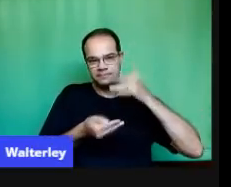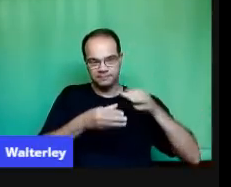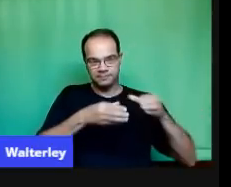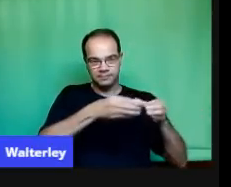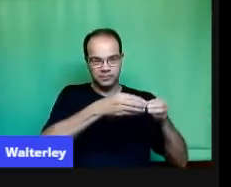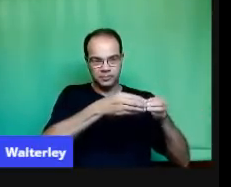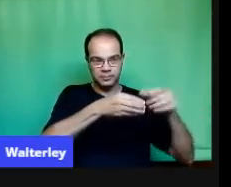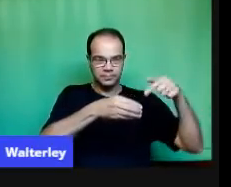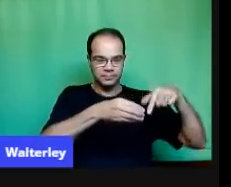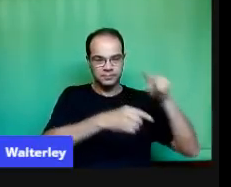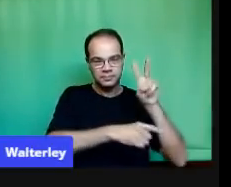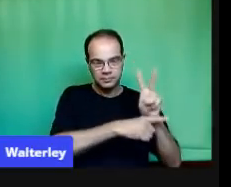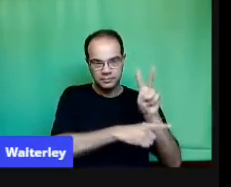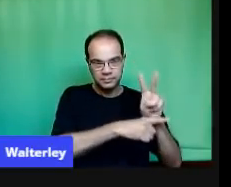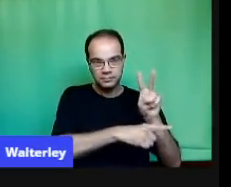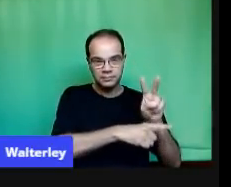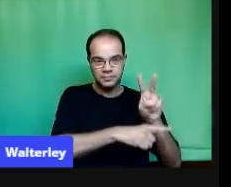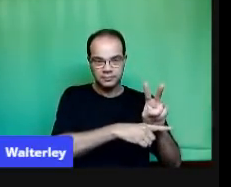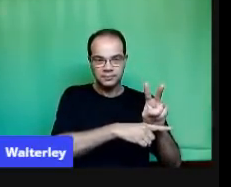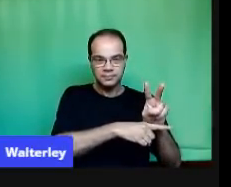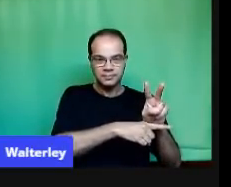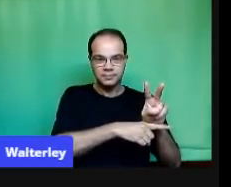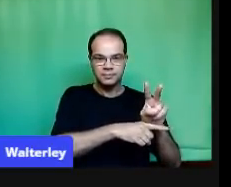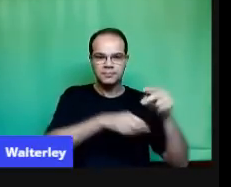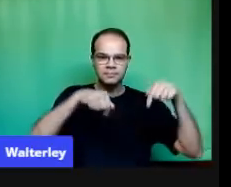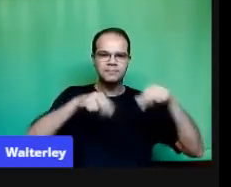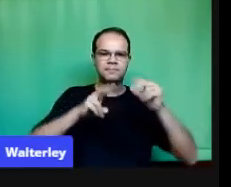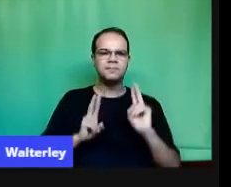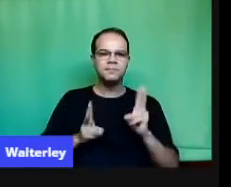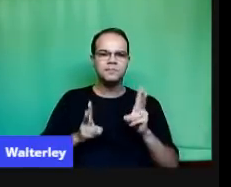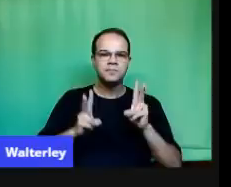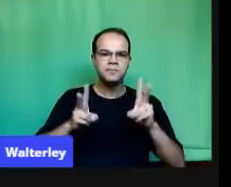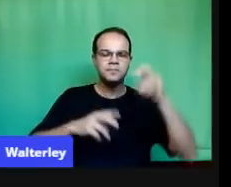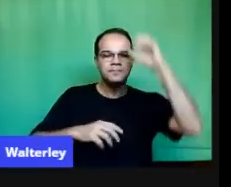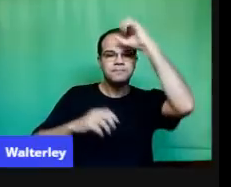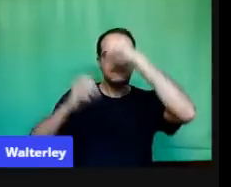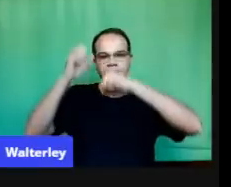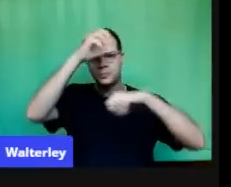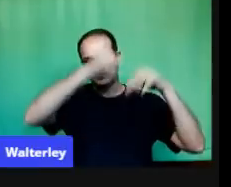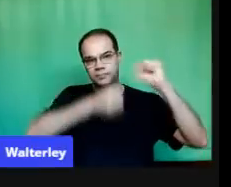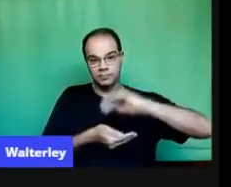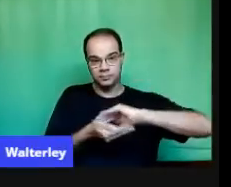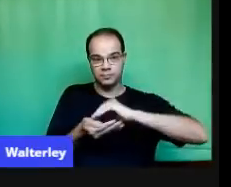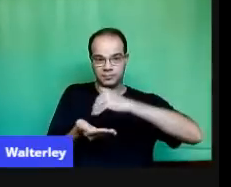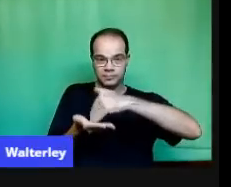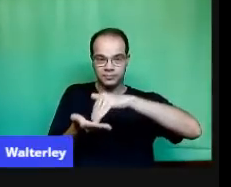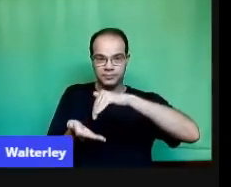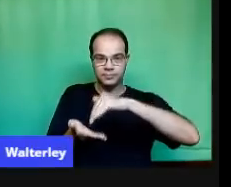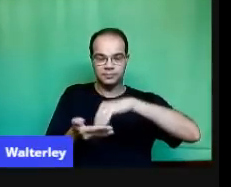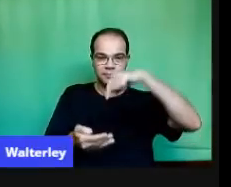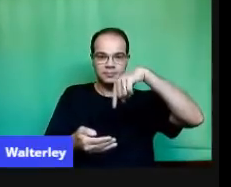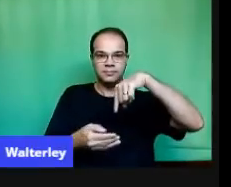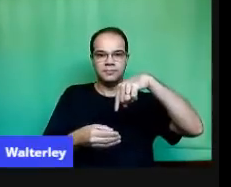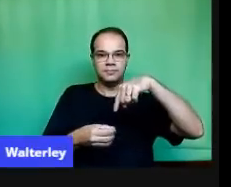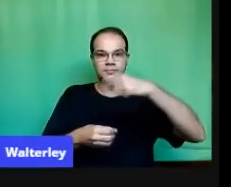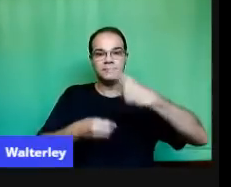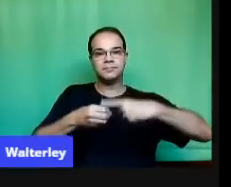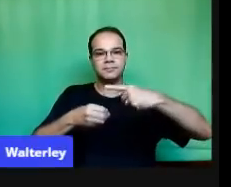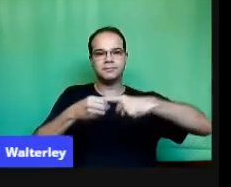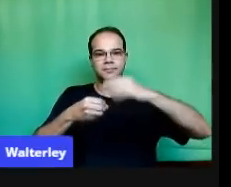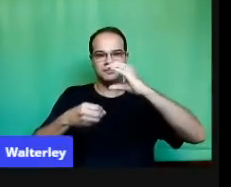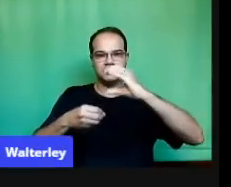O Reflexões Pedagógicas é um programa de formação continuada da Secretaria de Educação de Campo Grande, Mato Grosso do